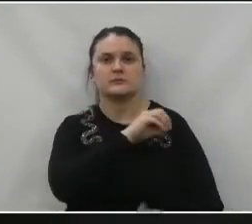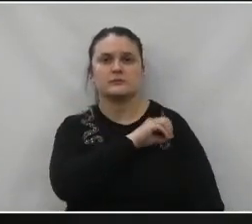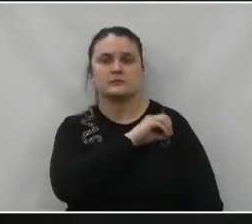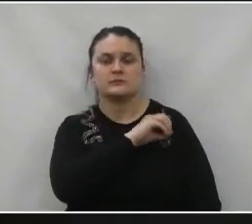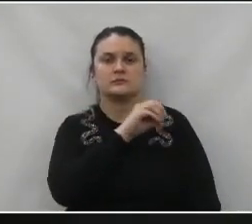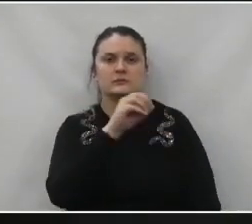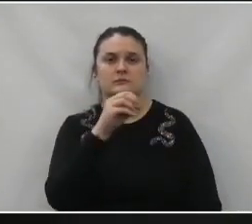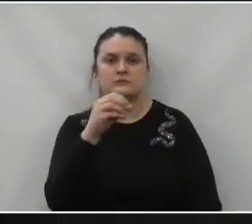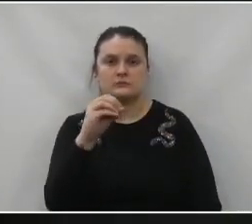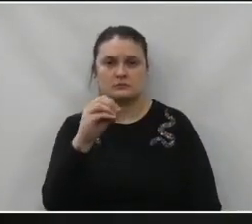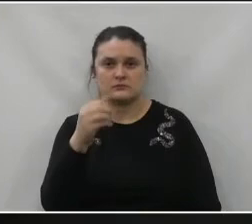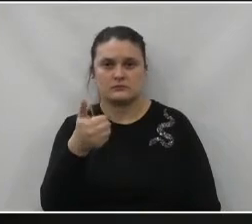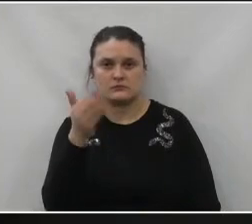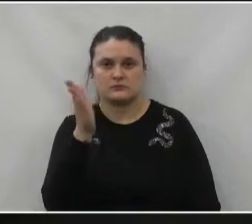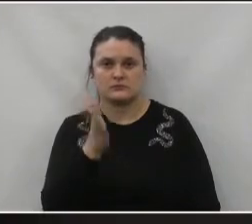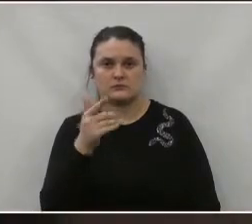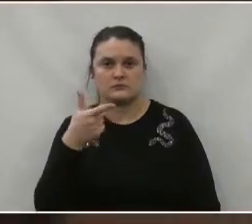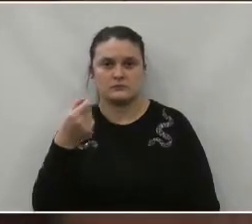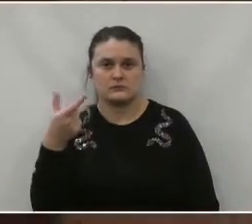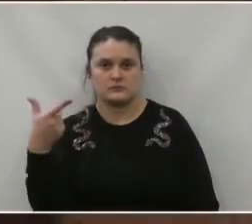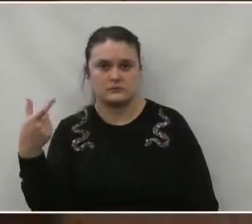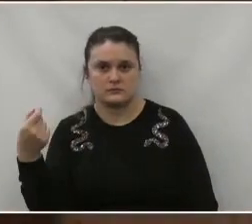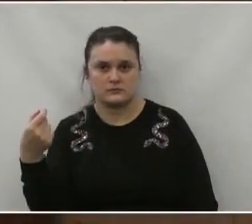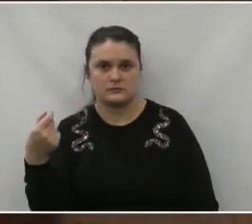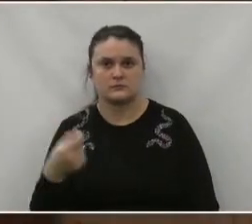lei número 1/2020.